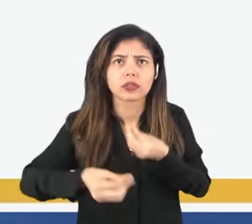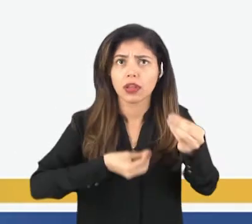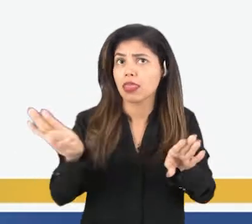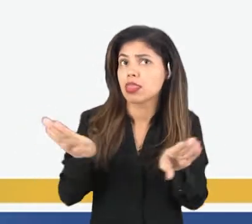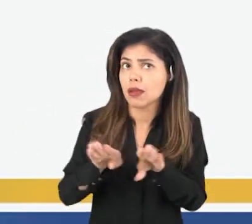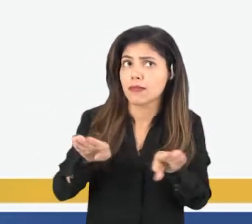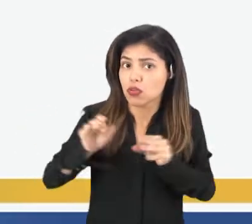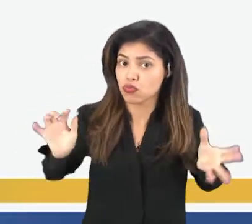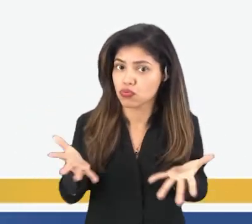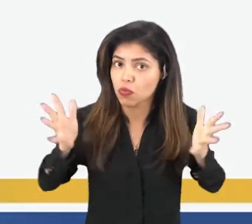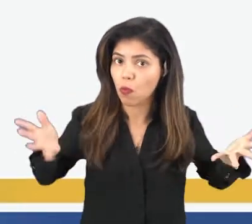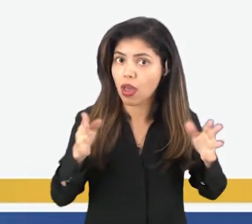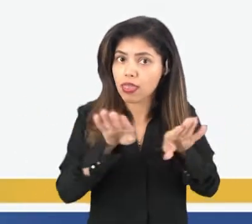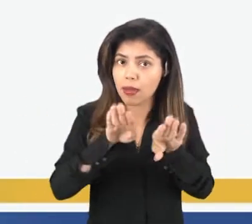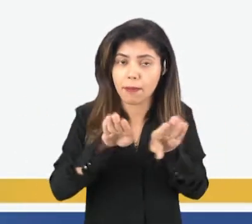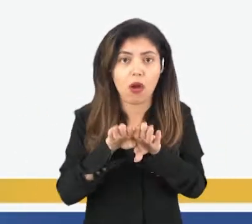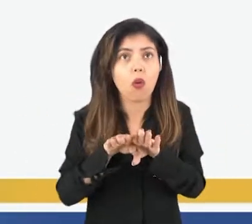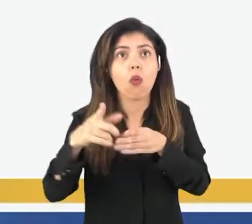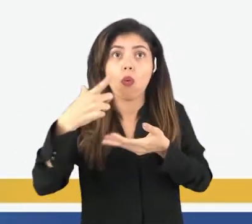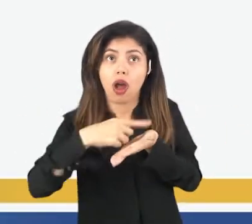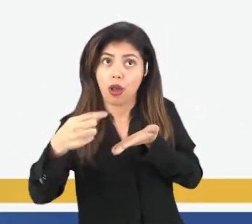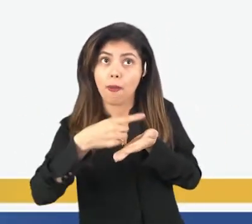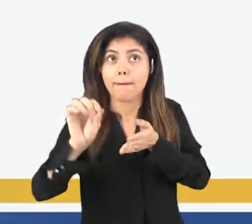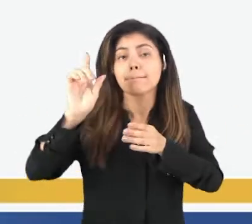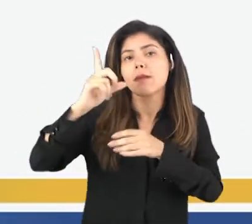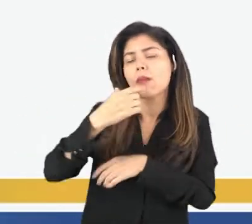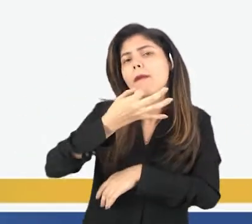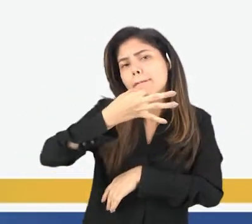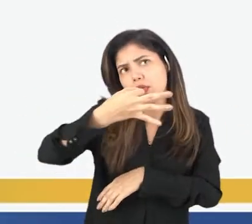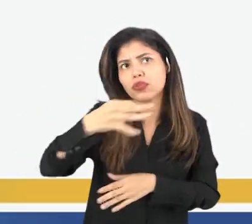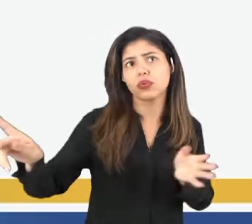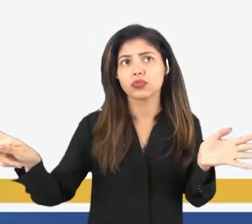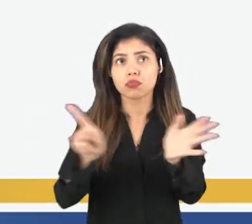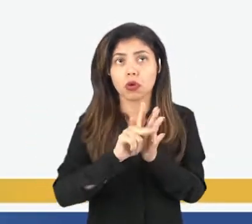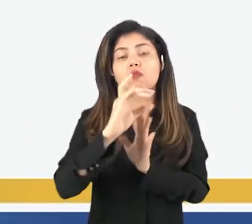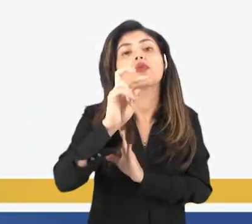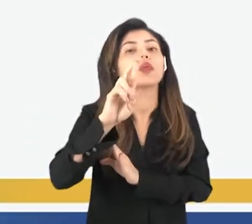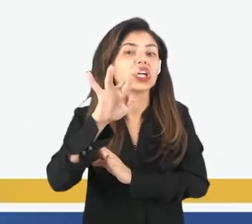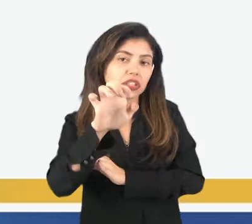argumentos coerentes. É um gênero que pertence à esfera